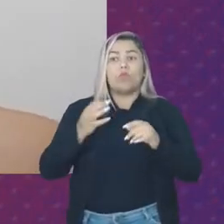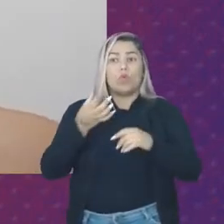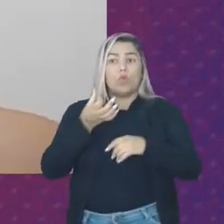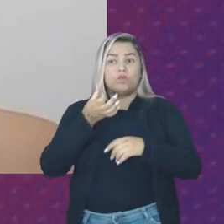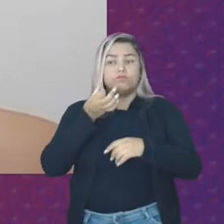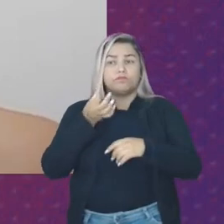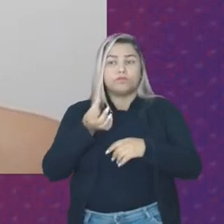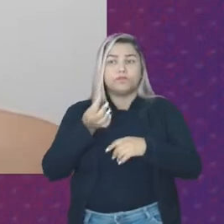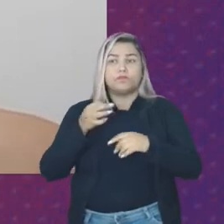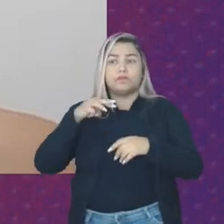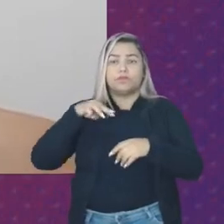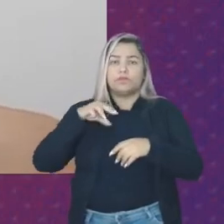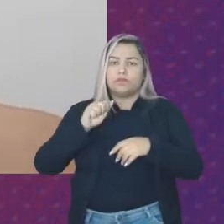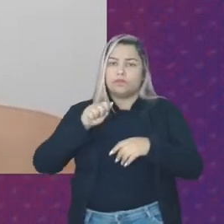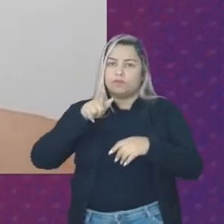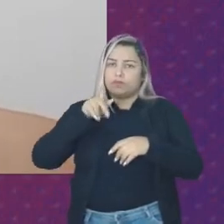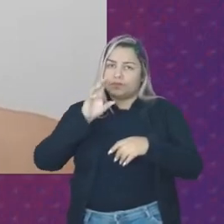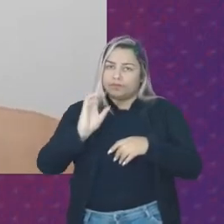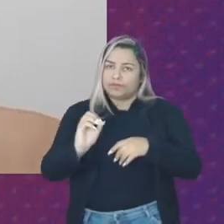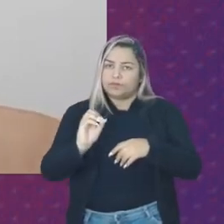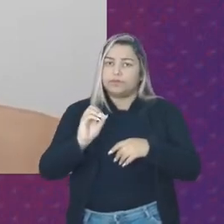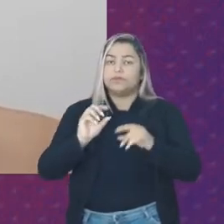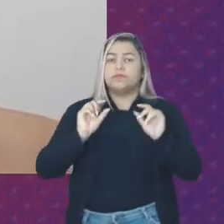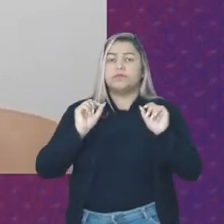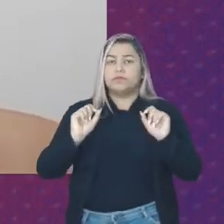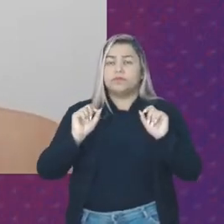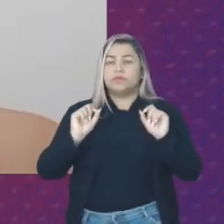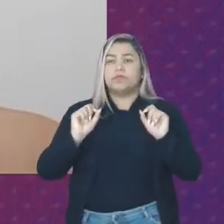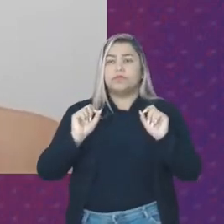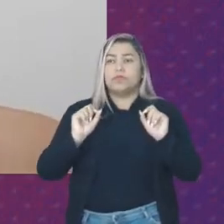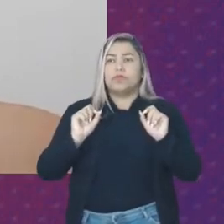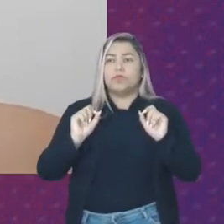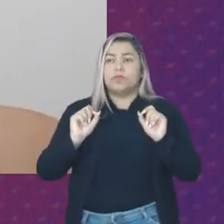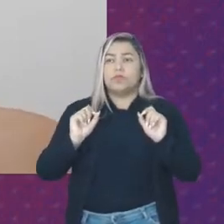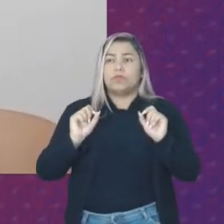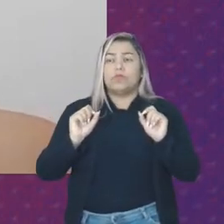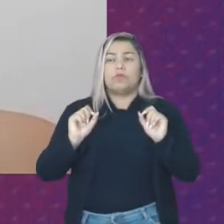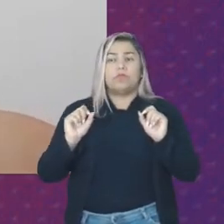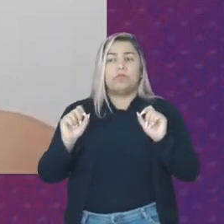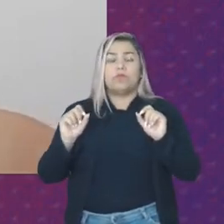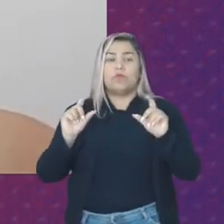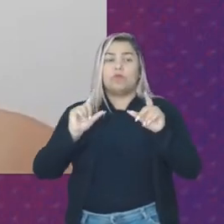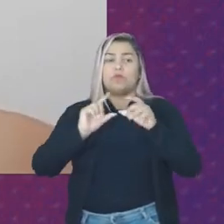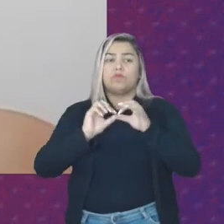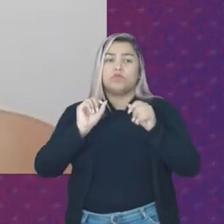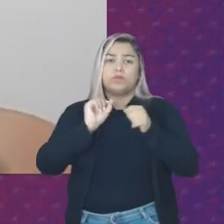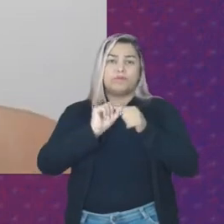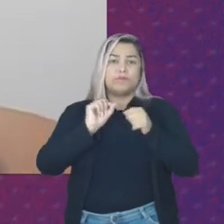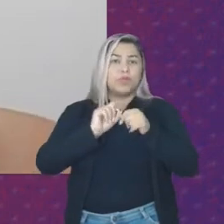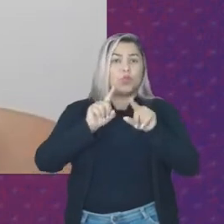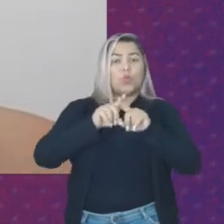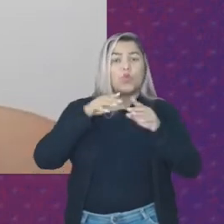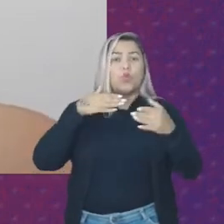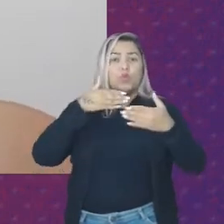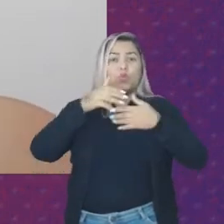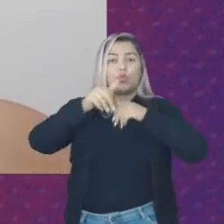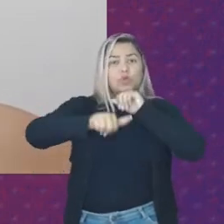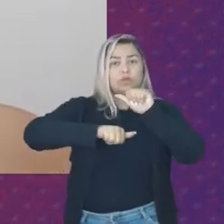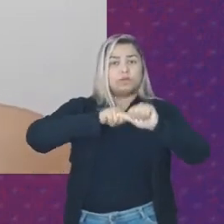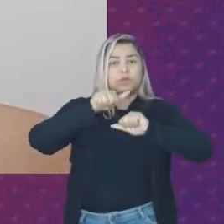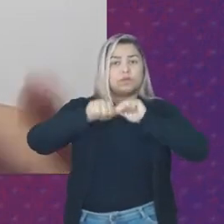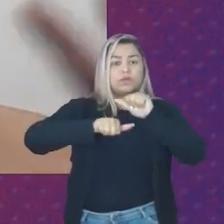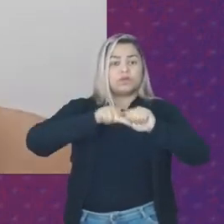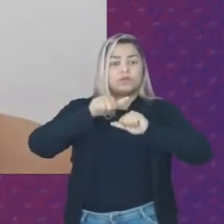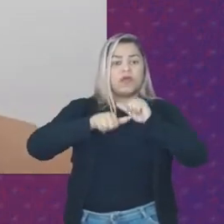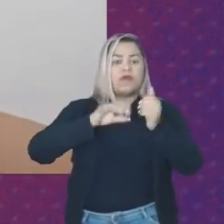aí que a gente traz é o mago, que é um arquétipo muito relacionado aí com a transformação